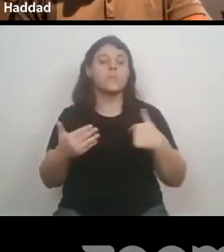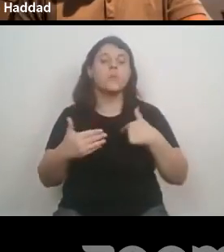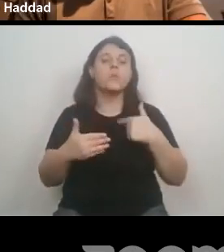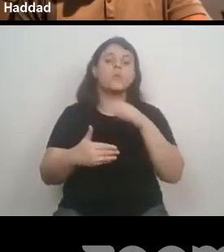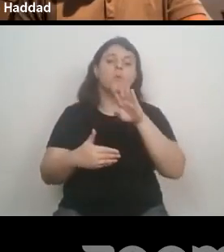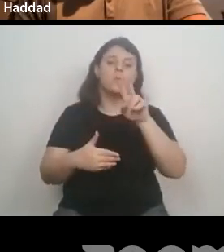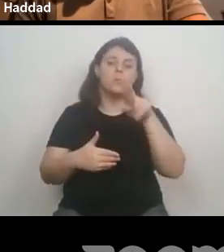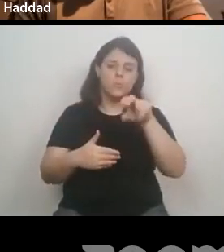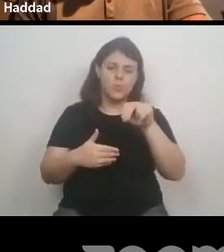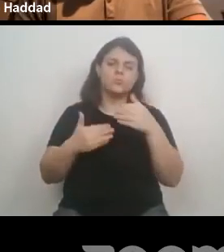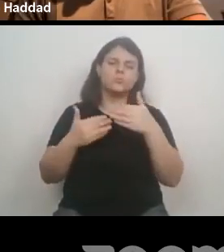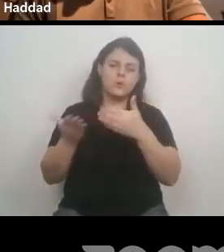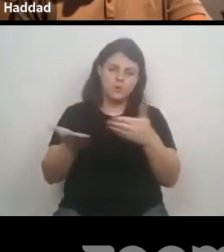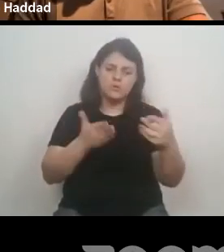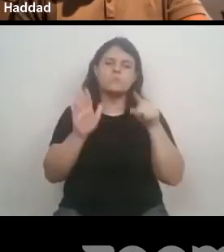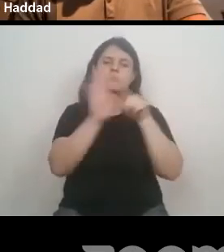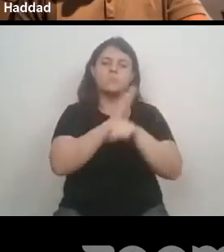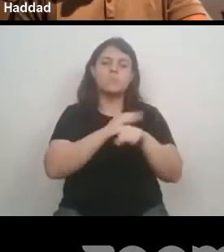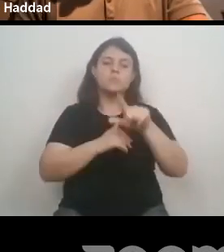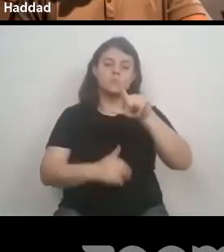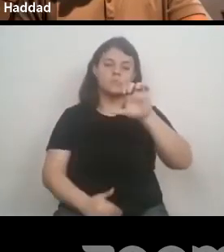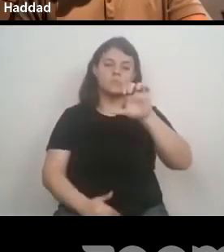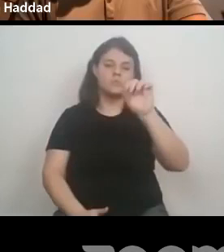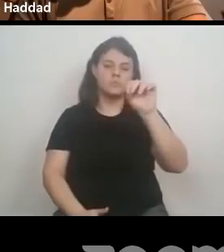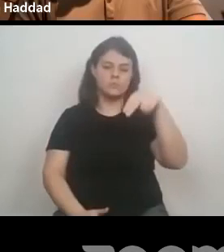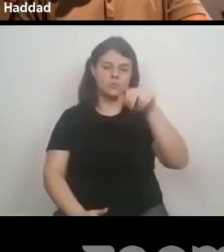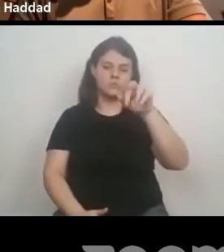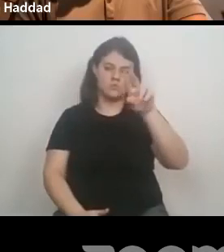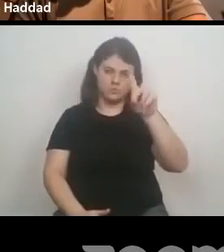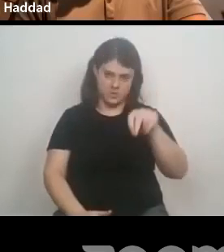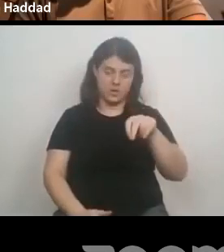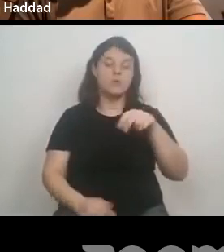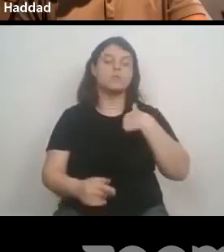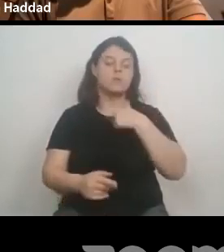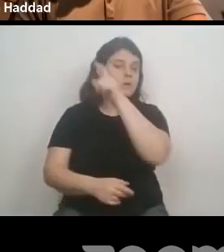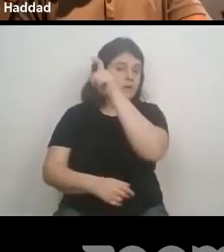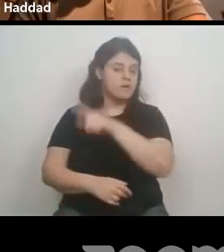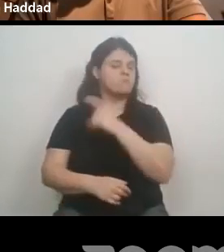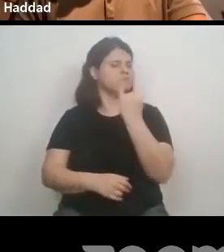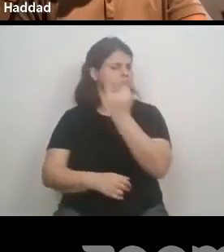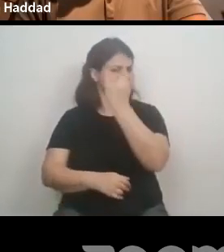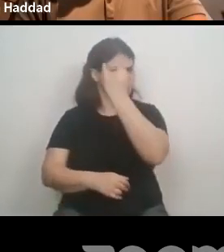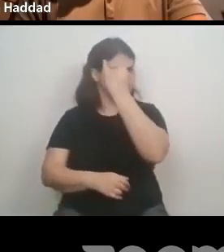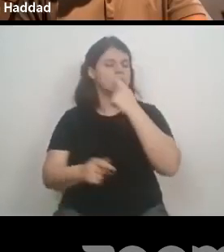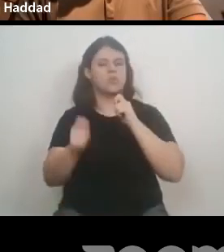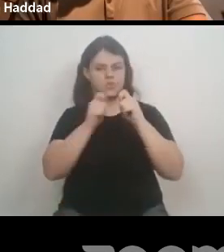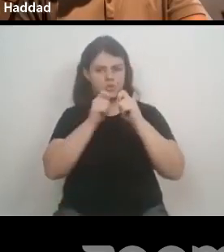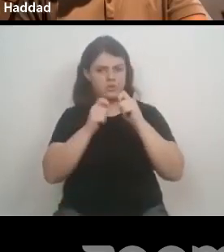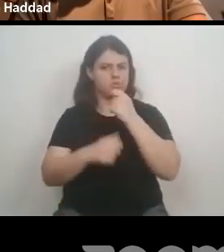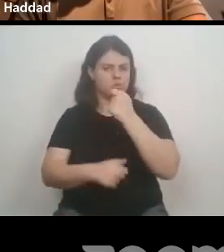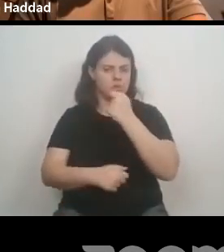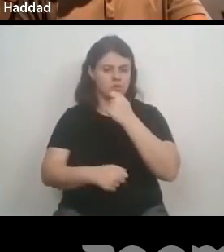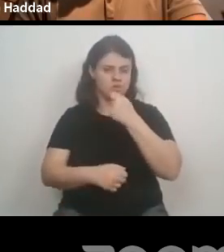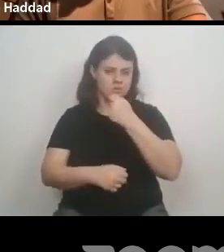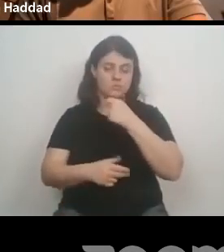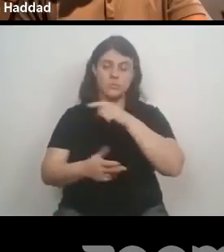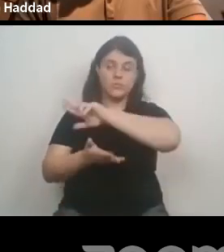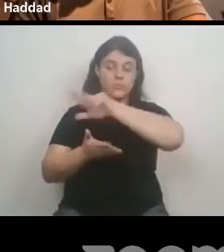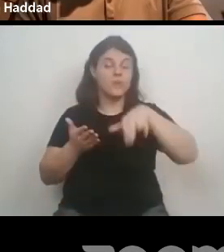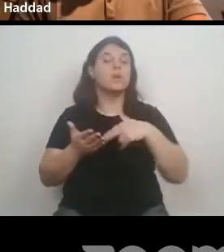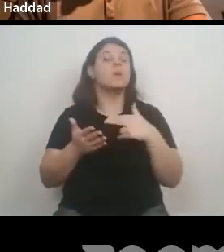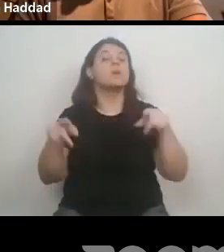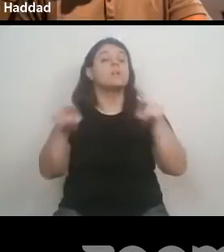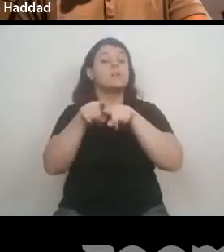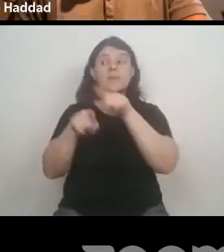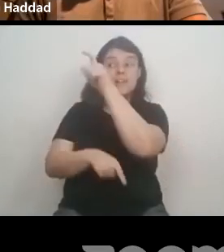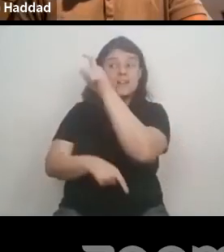pôr agora uma pergunta do Leonardo Atucci, que é realmente uma figura muito importante no jornalismo, né, brasileiro, e nele, na